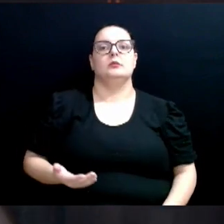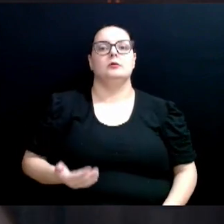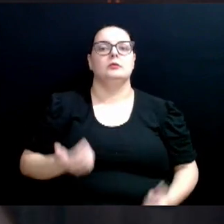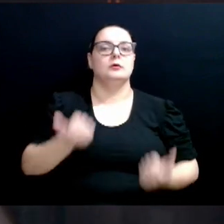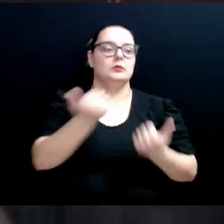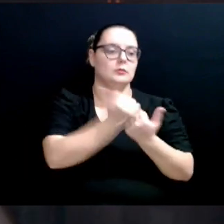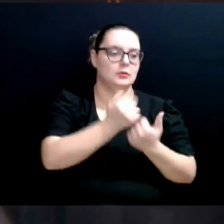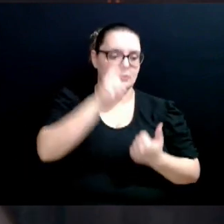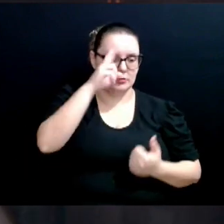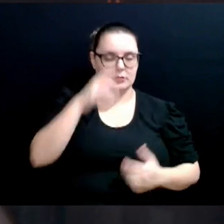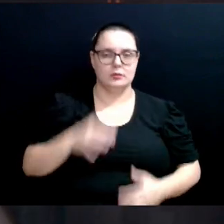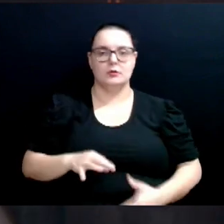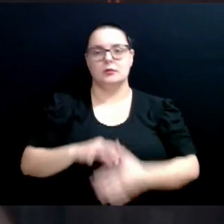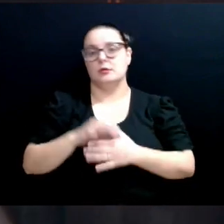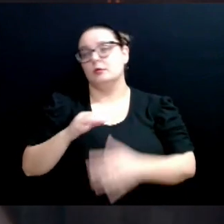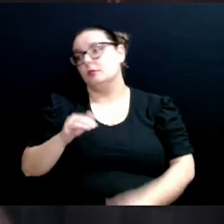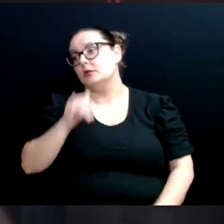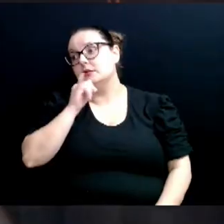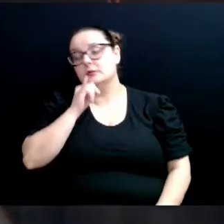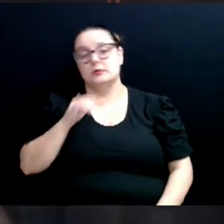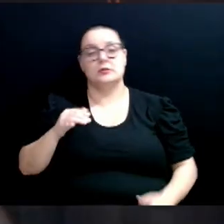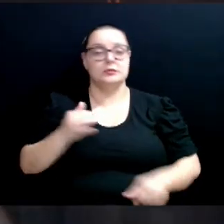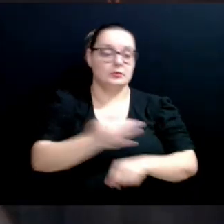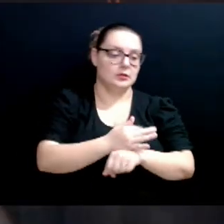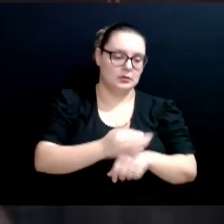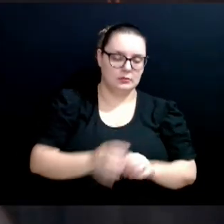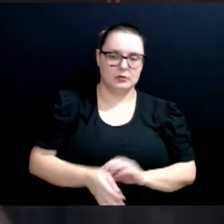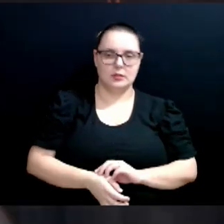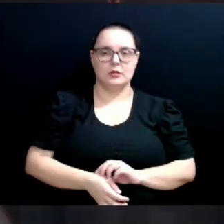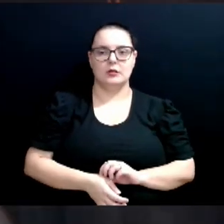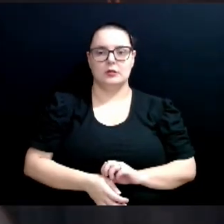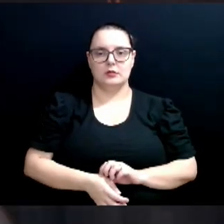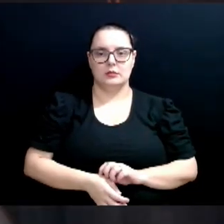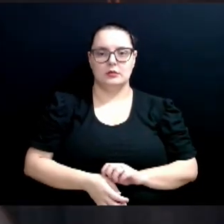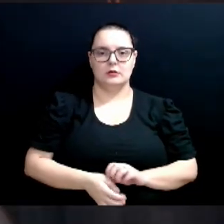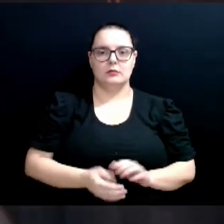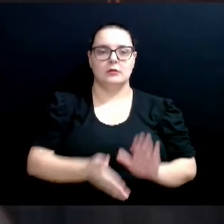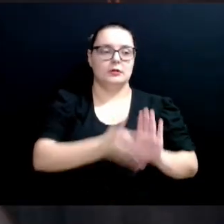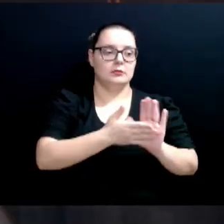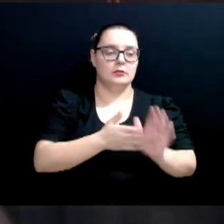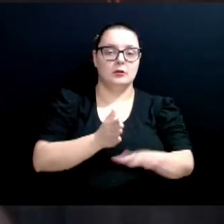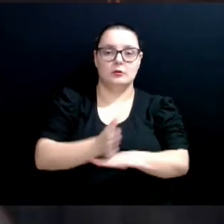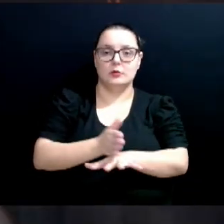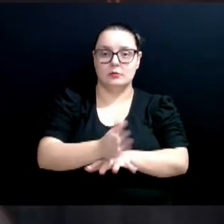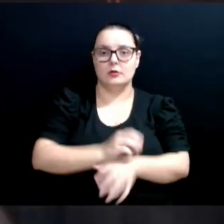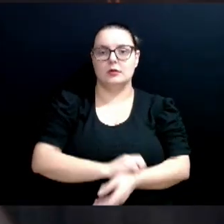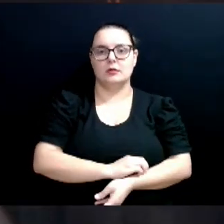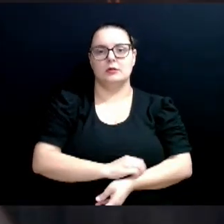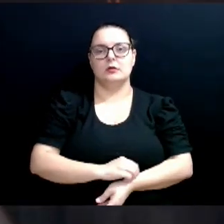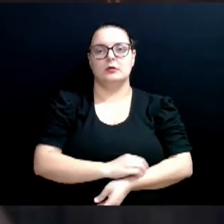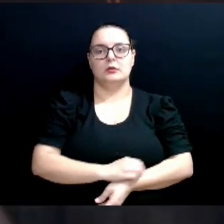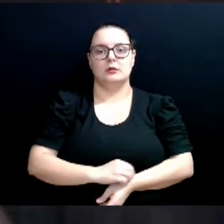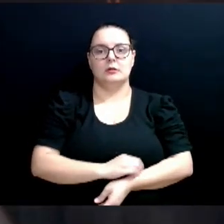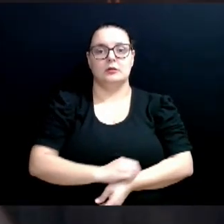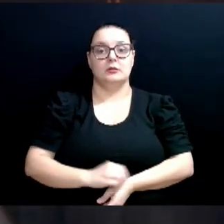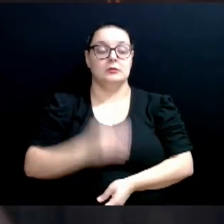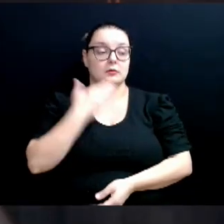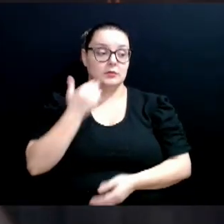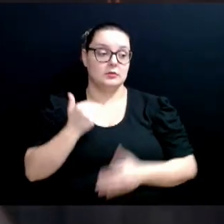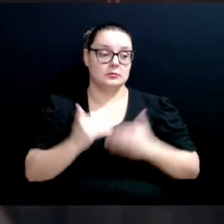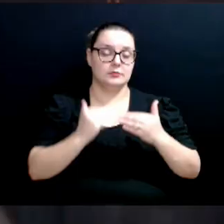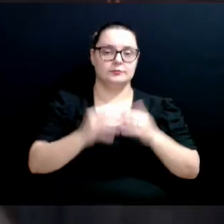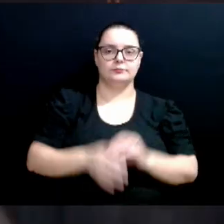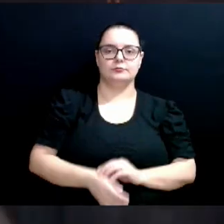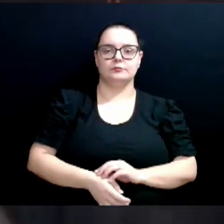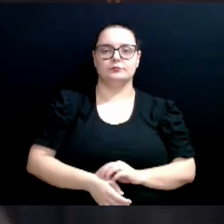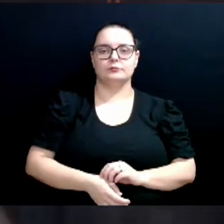exemplo, de férias, mas ela chegar e propor também alternativas, né? Então, isso também facilita essa construção. Então, olha, a gente está